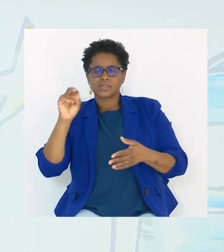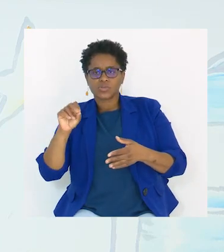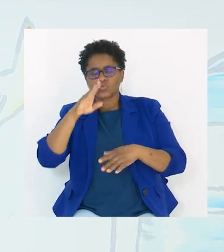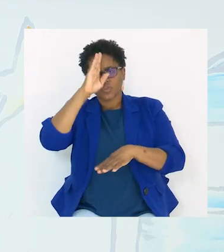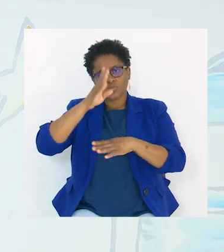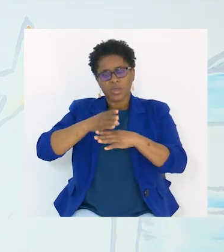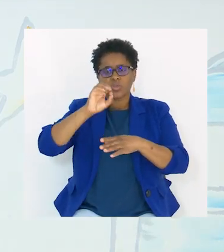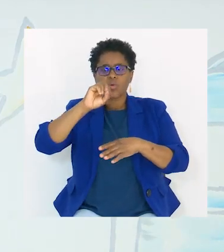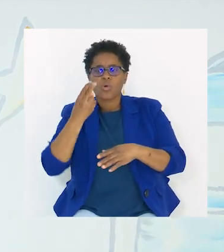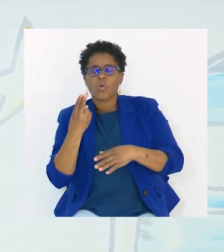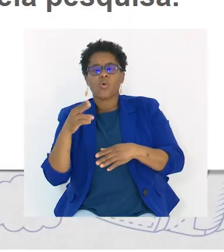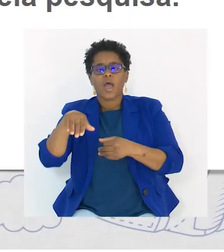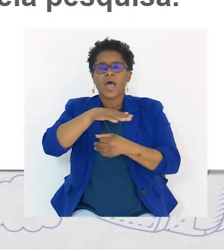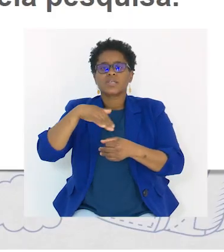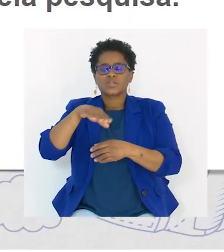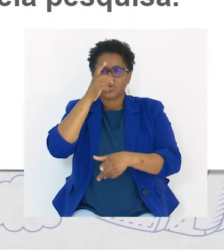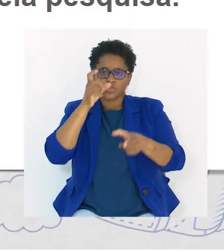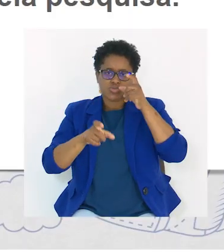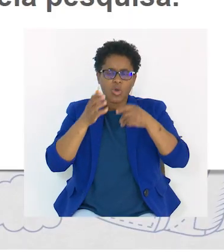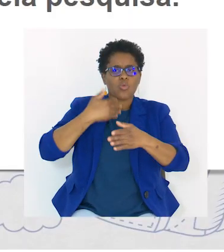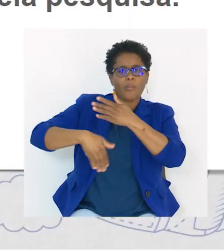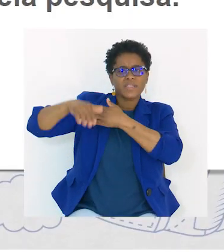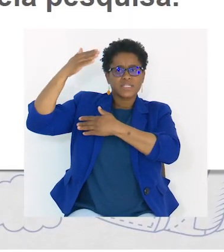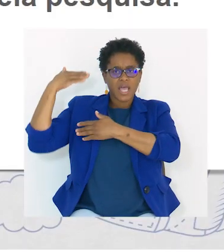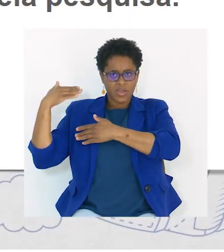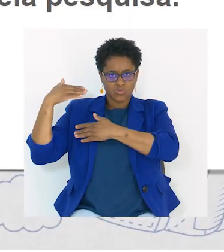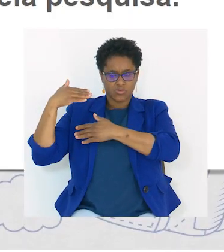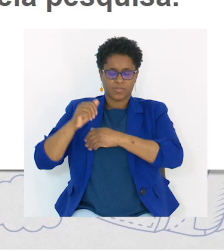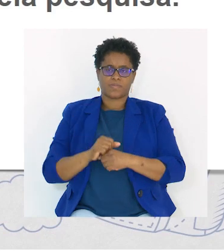humanas no passado. Como se podem ler?